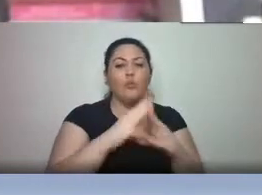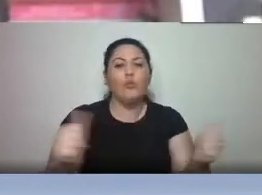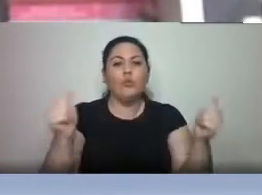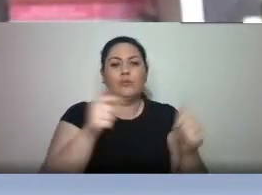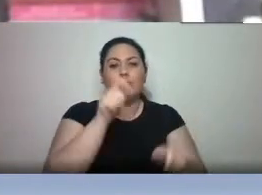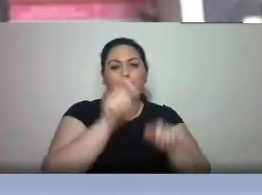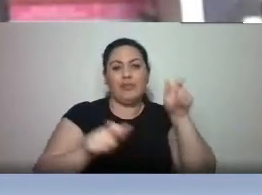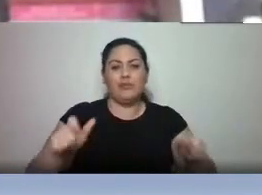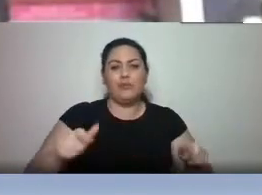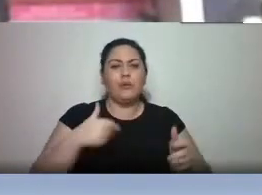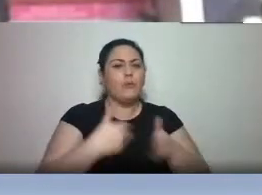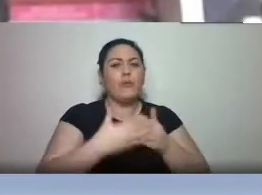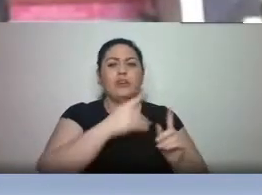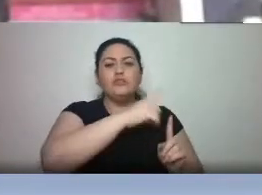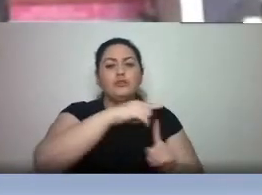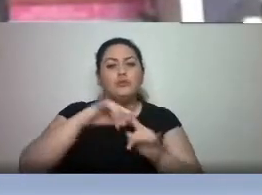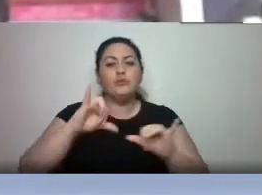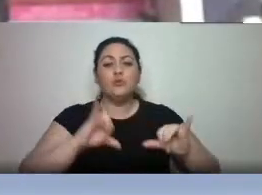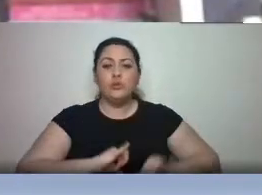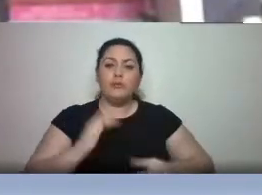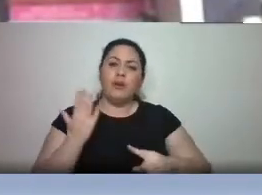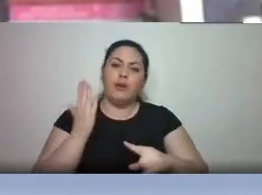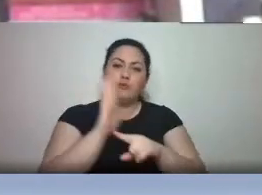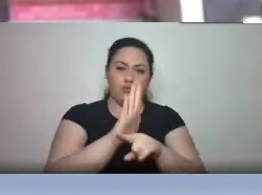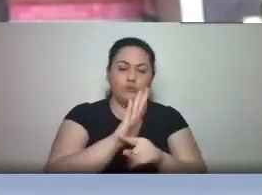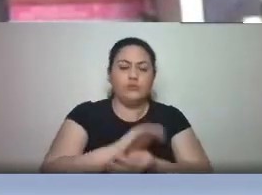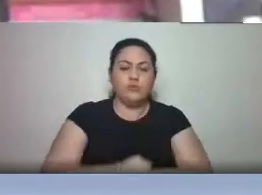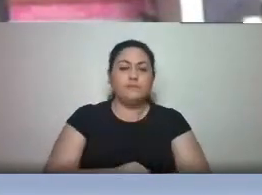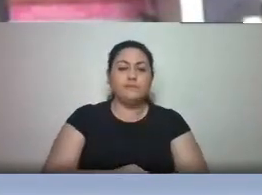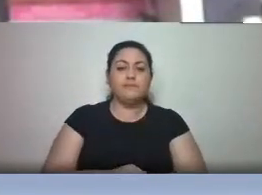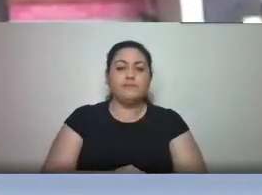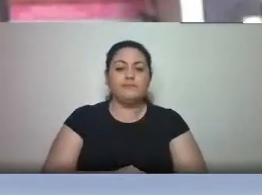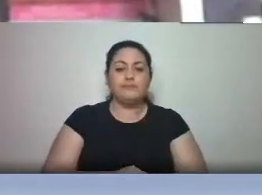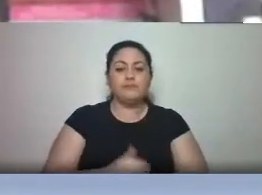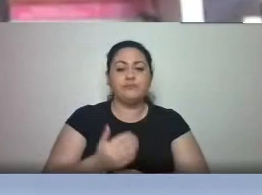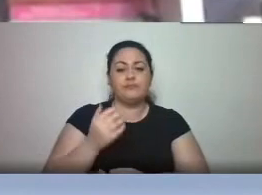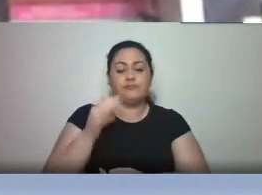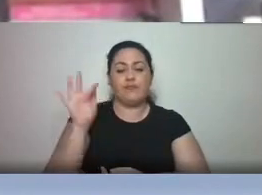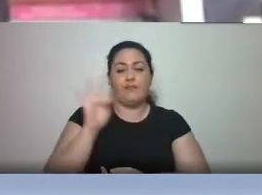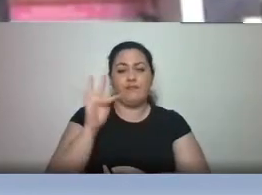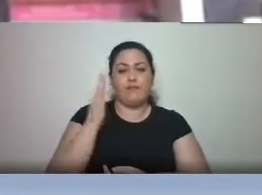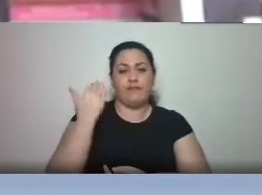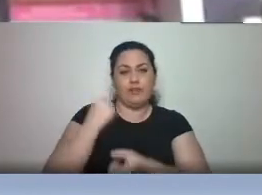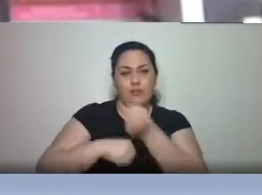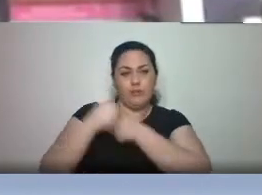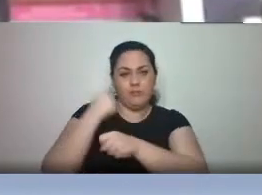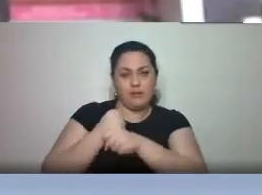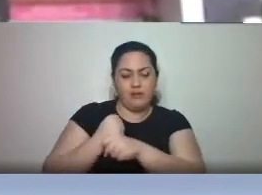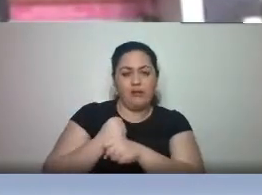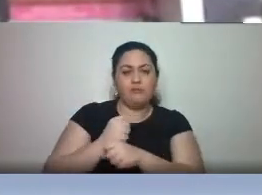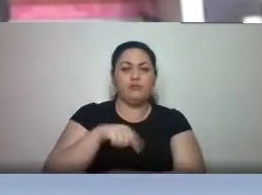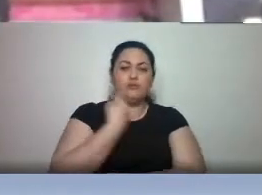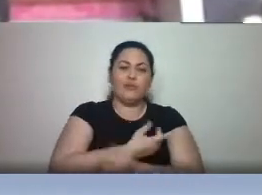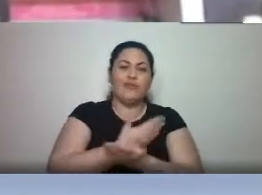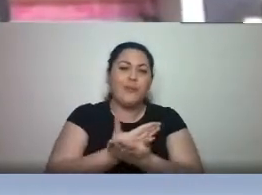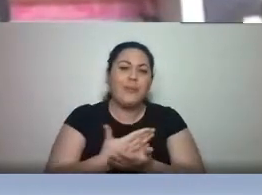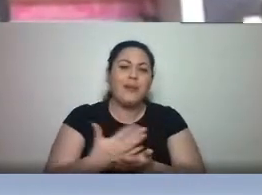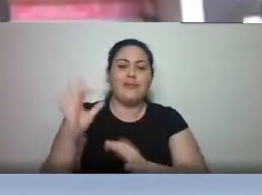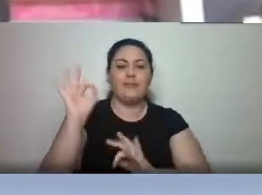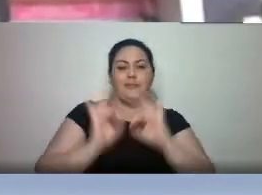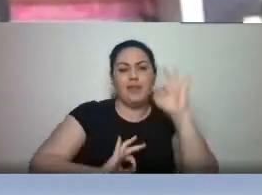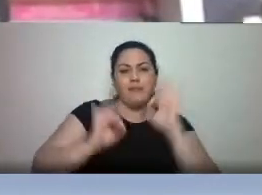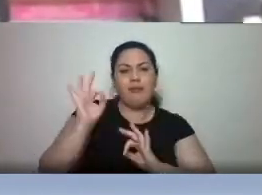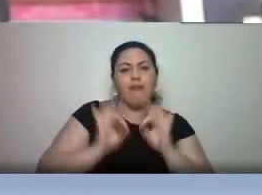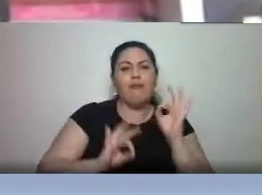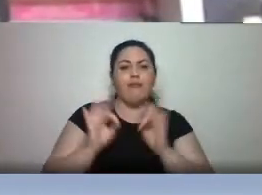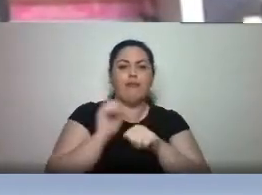ao nosso alcance. E lá em fevereiro do ano passado, quando nós nos preparamos, começamos a nos preparar para